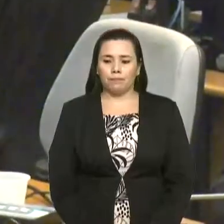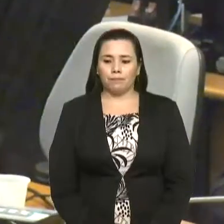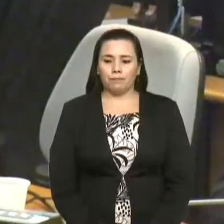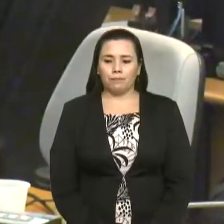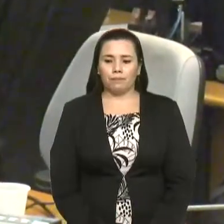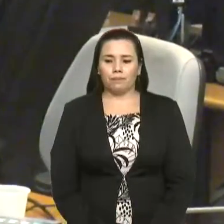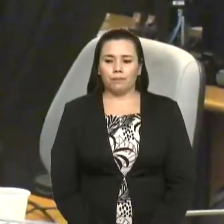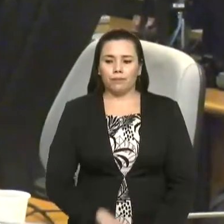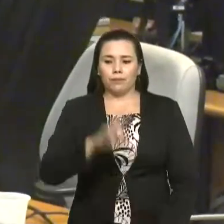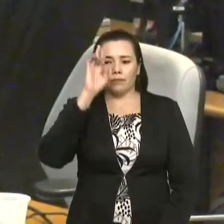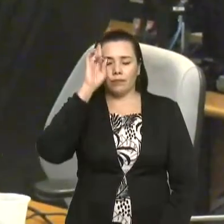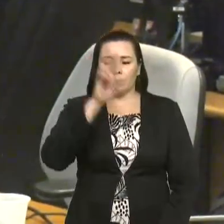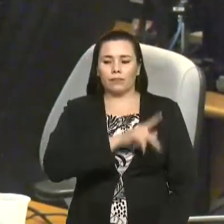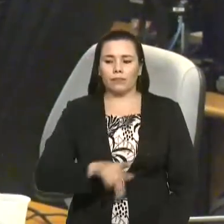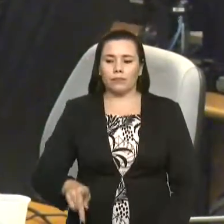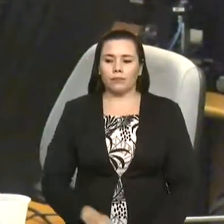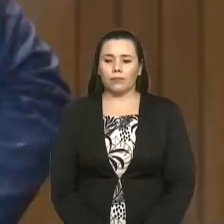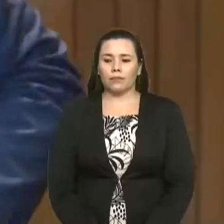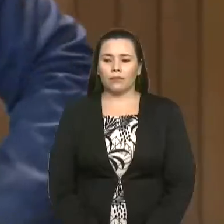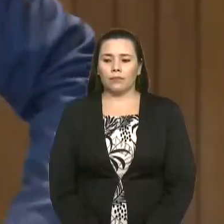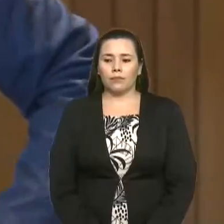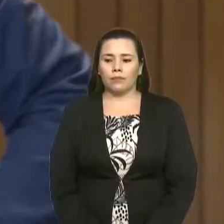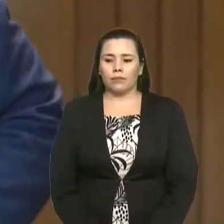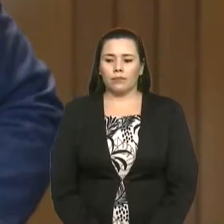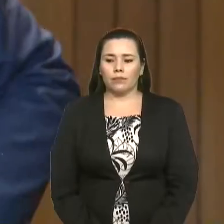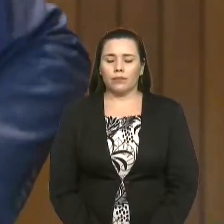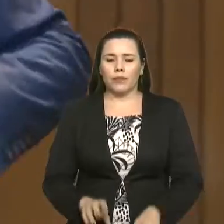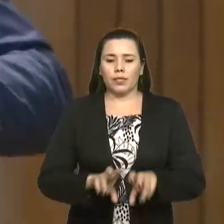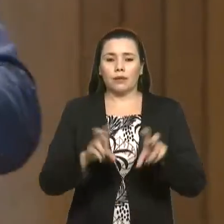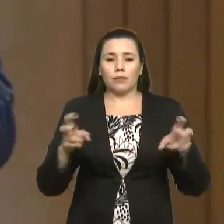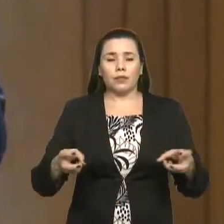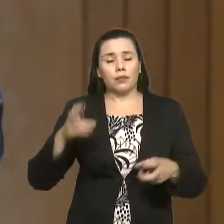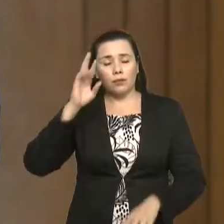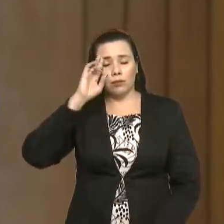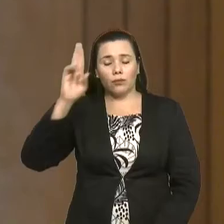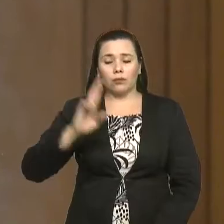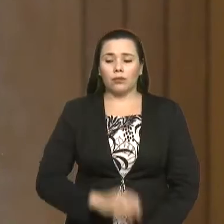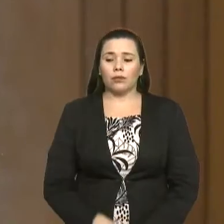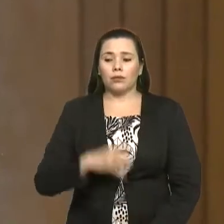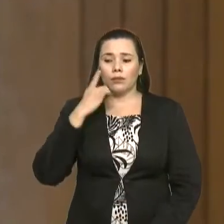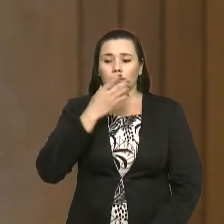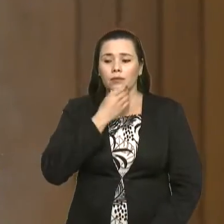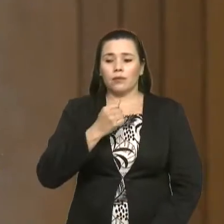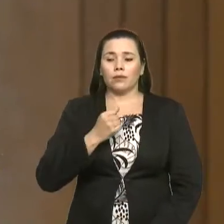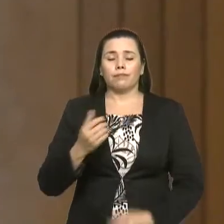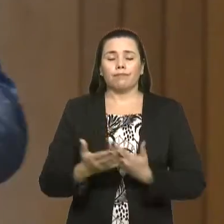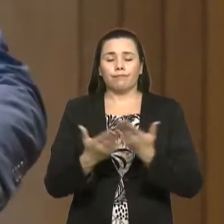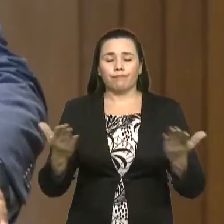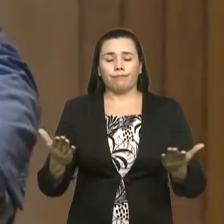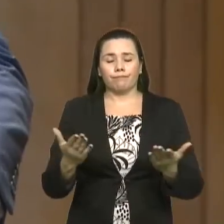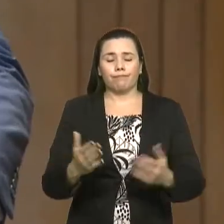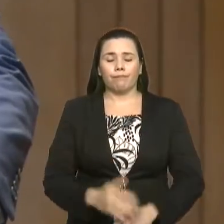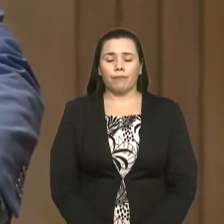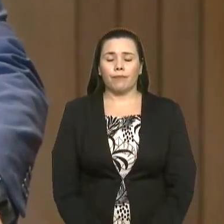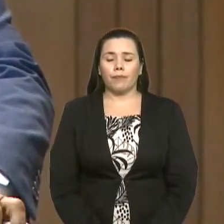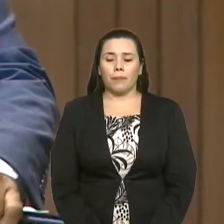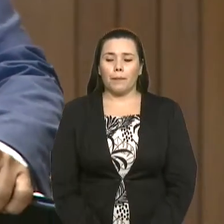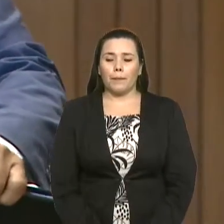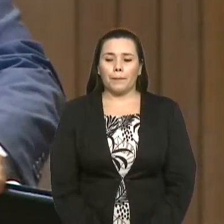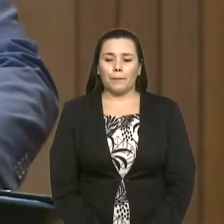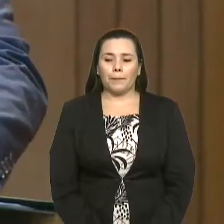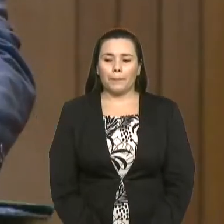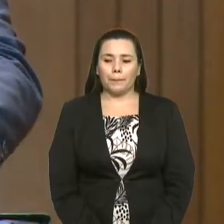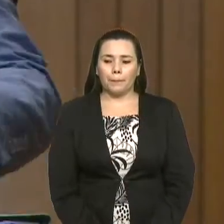Senhor presidente, demais membros da mesa, senhoras e senhores deputados, imprensa, internautas, telespectadores que acompanham Palmeira